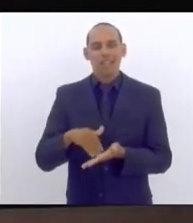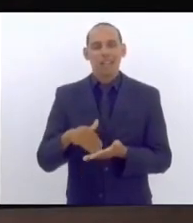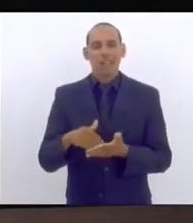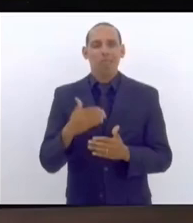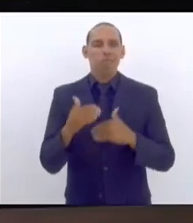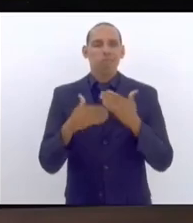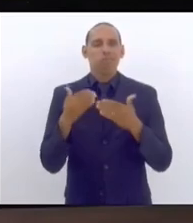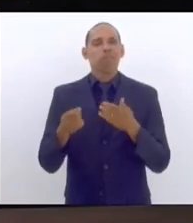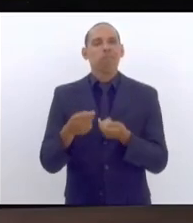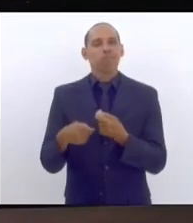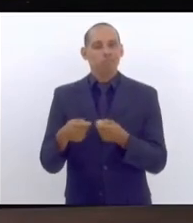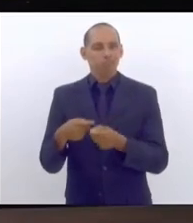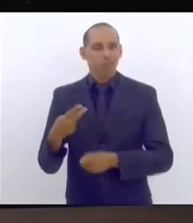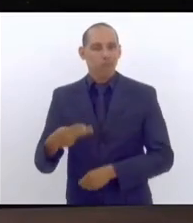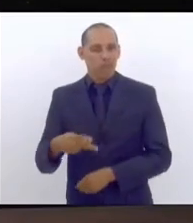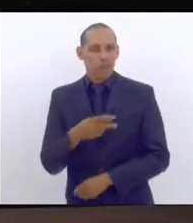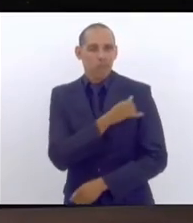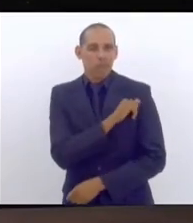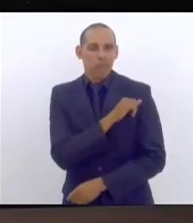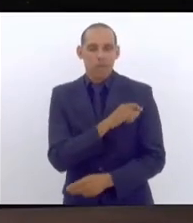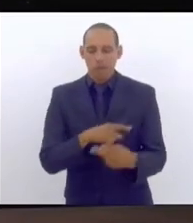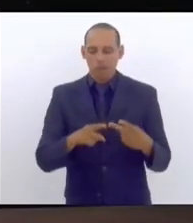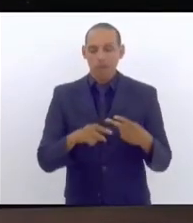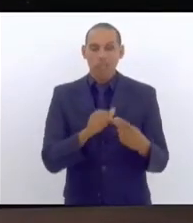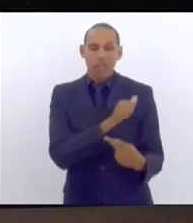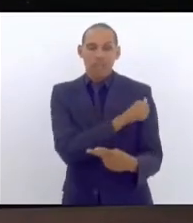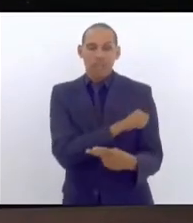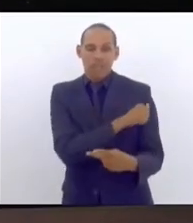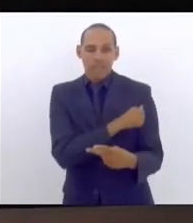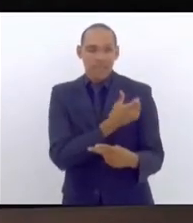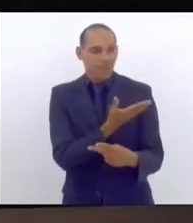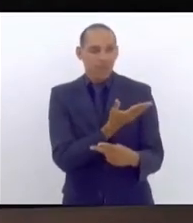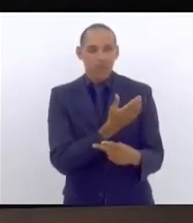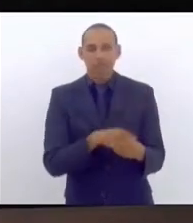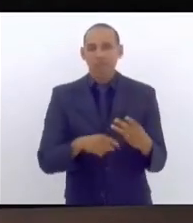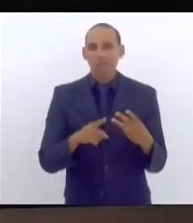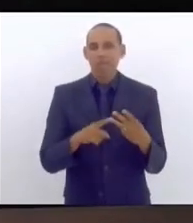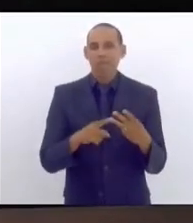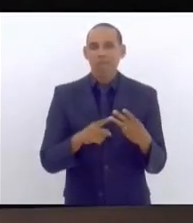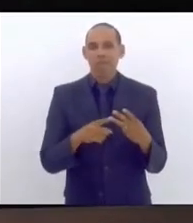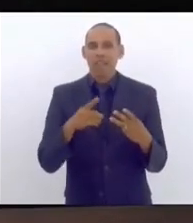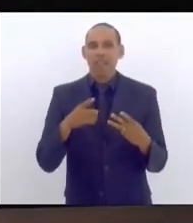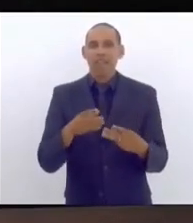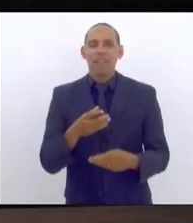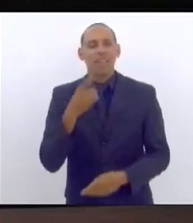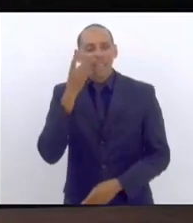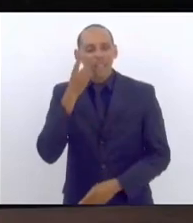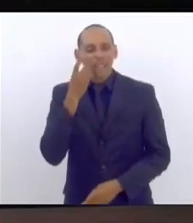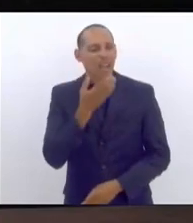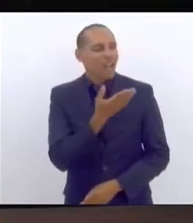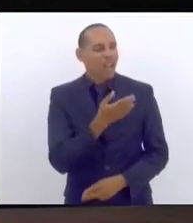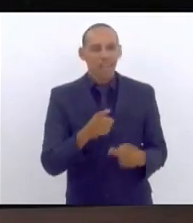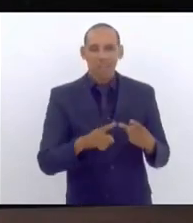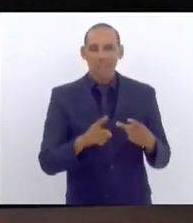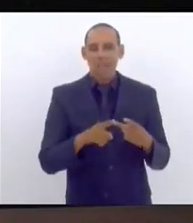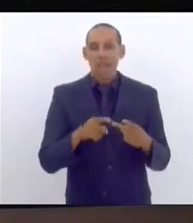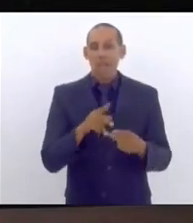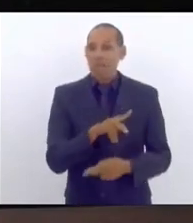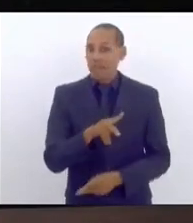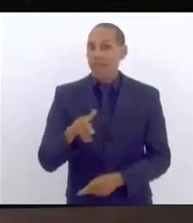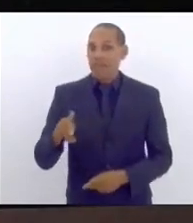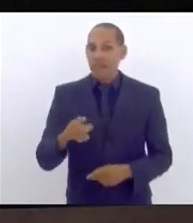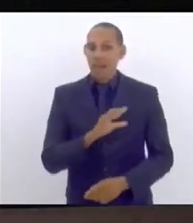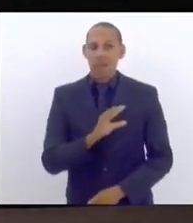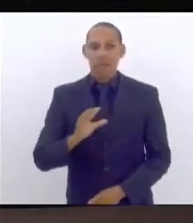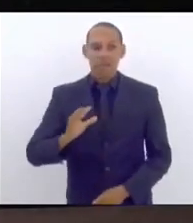Desenvolvimento Econômico do município do Rio de Janeiro, enfermeira Rejane, nossa querida deputada que por muito tempo foi presidente da